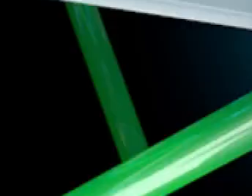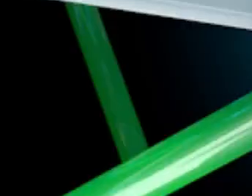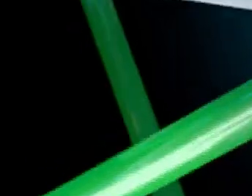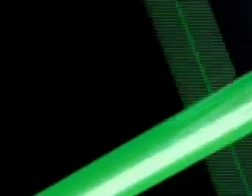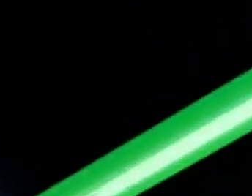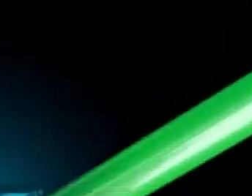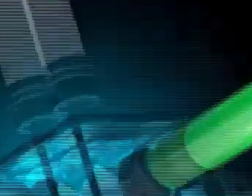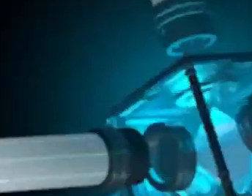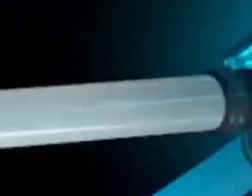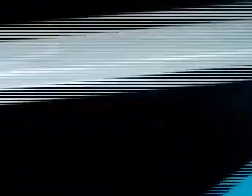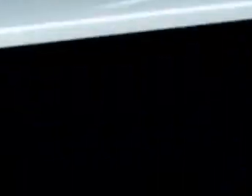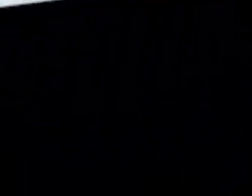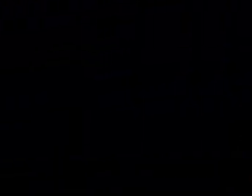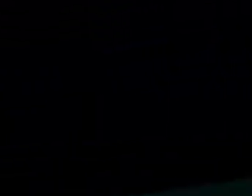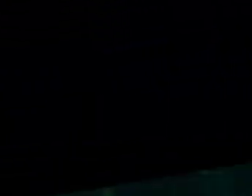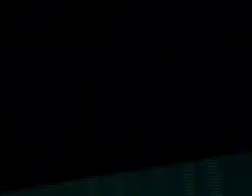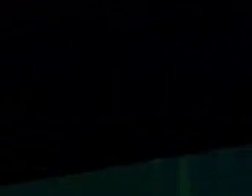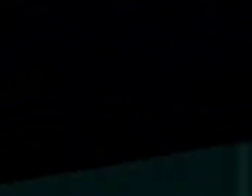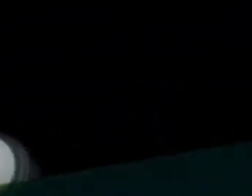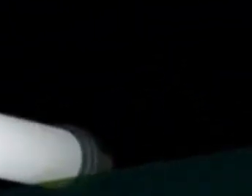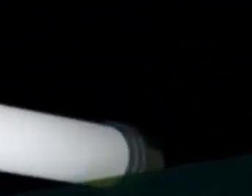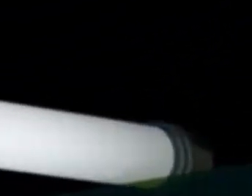mais.